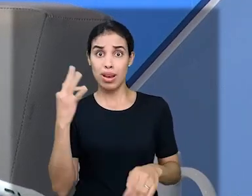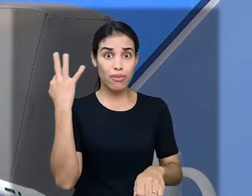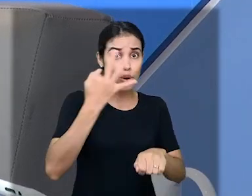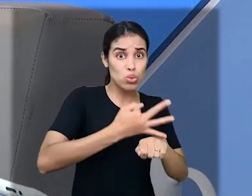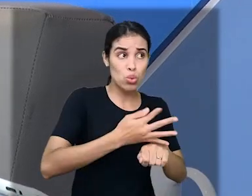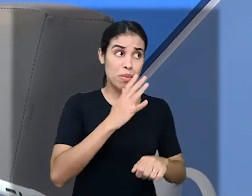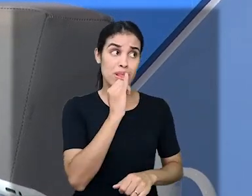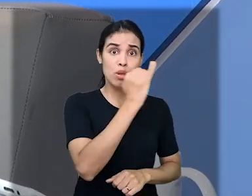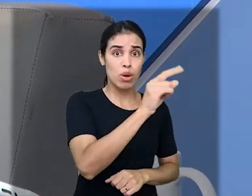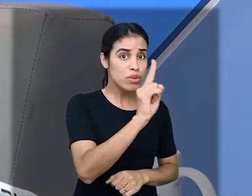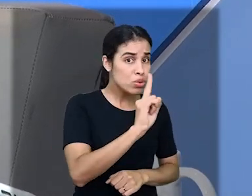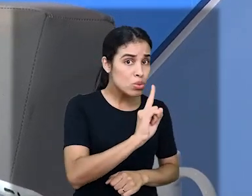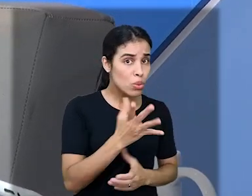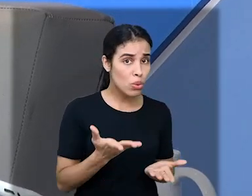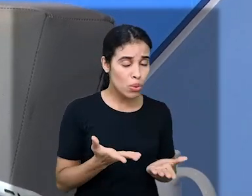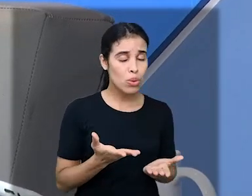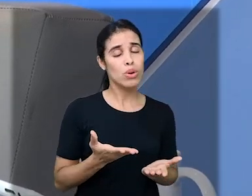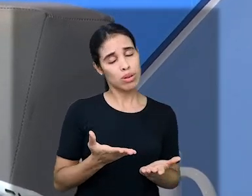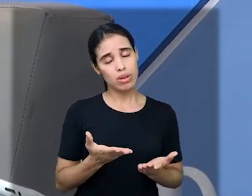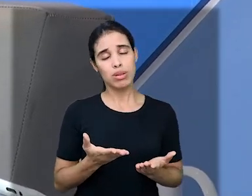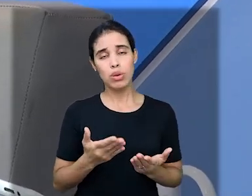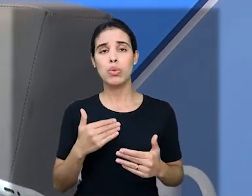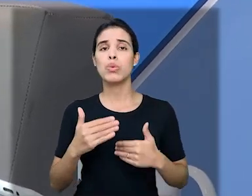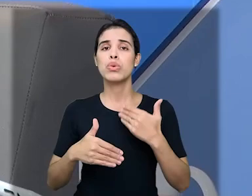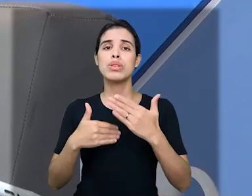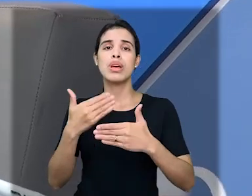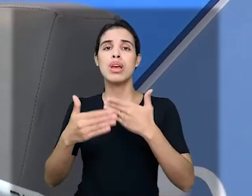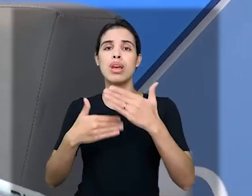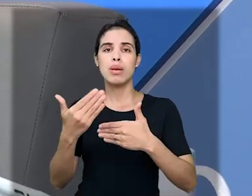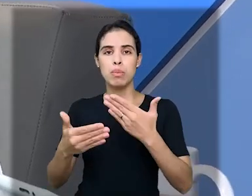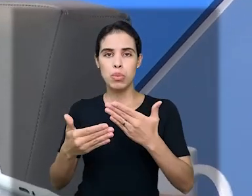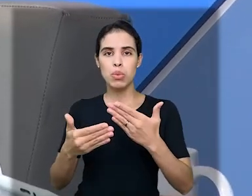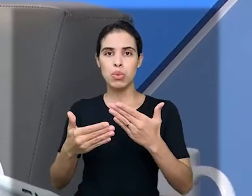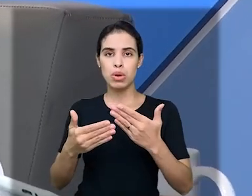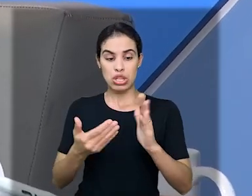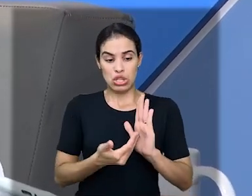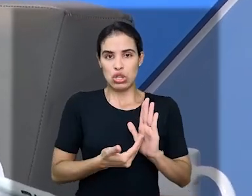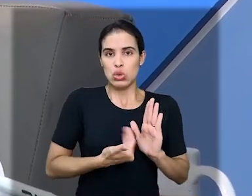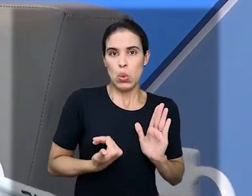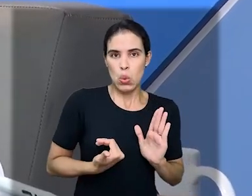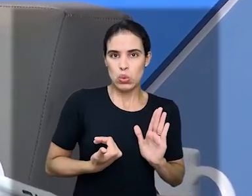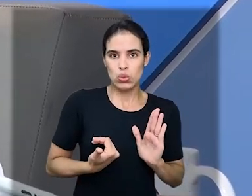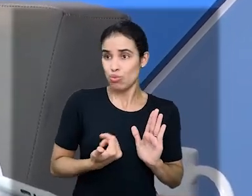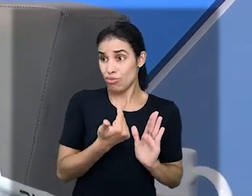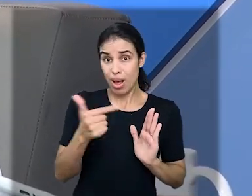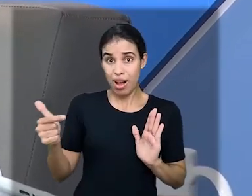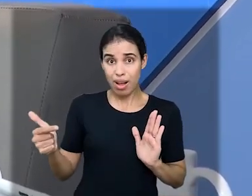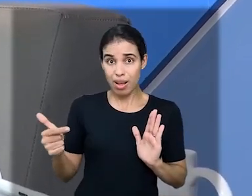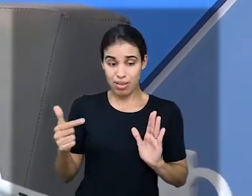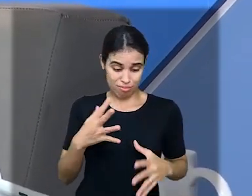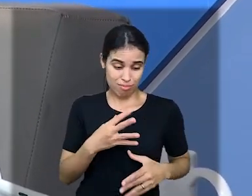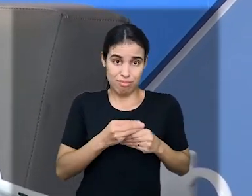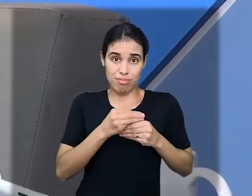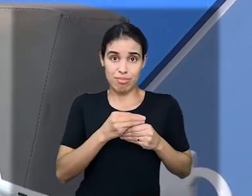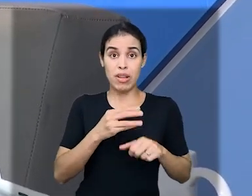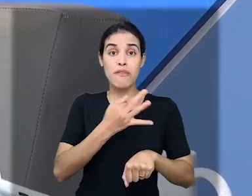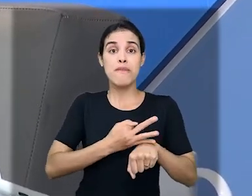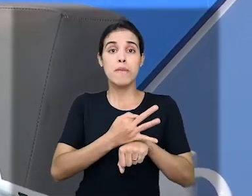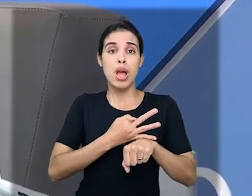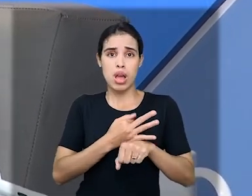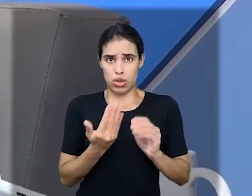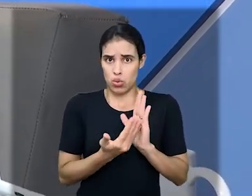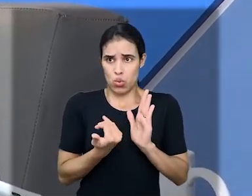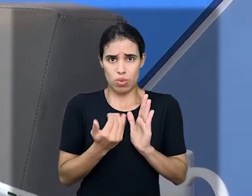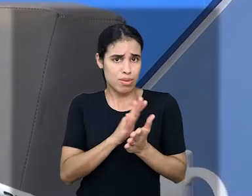não lançou a falta no registro de ponto, ele não vai receber o desconto daquela falta, ele não vai ter o desconto nas